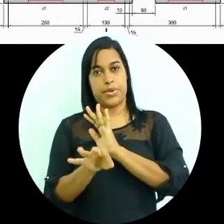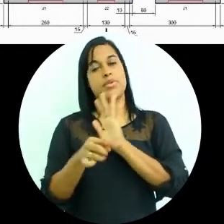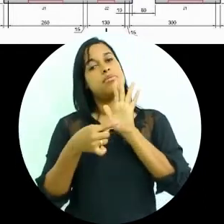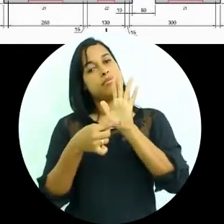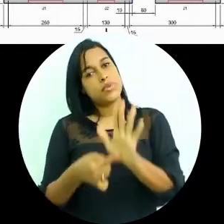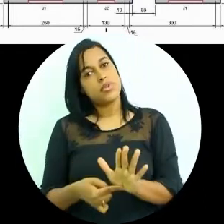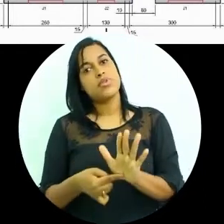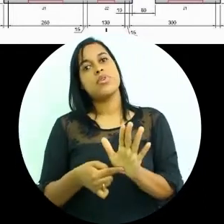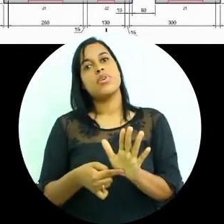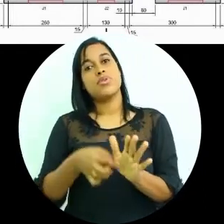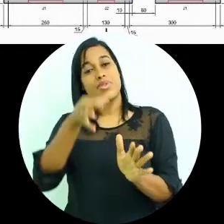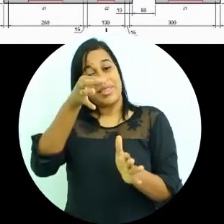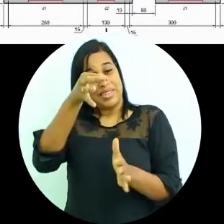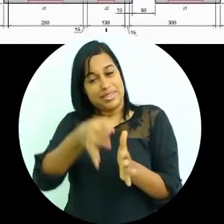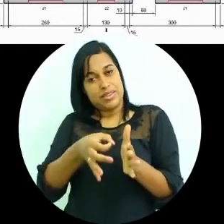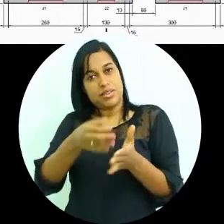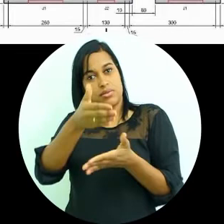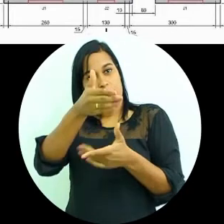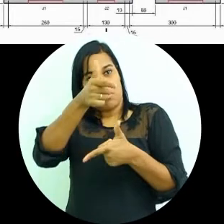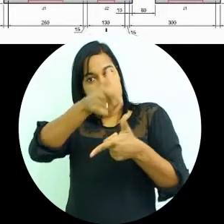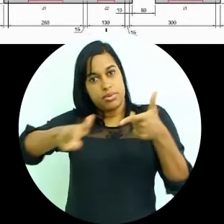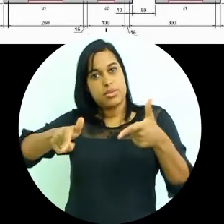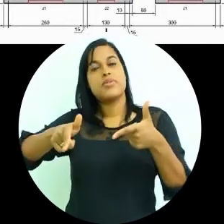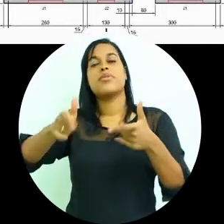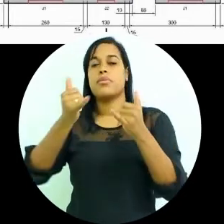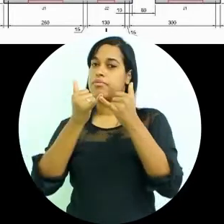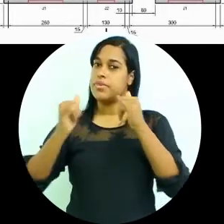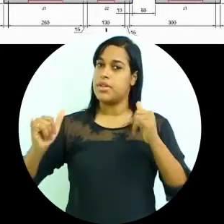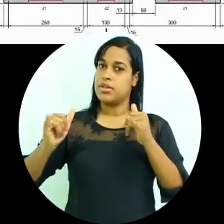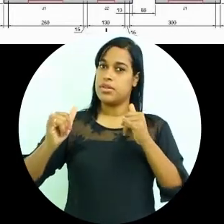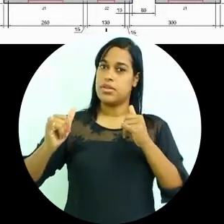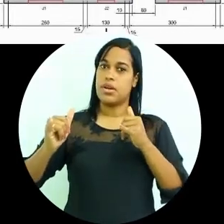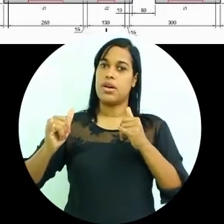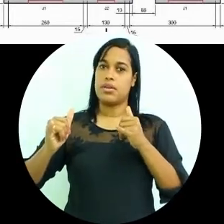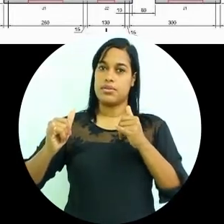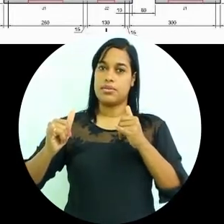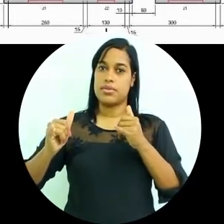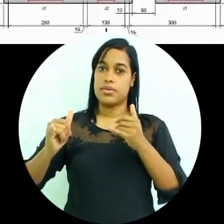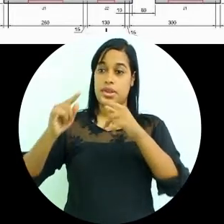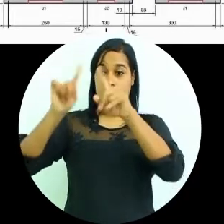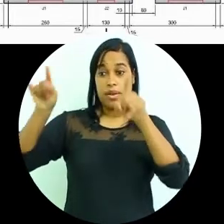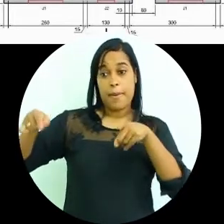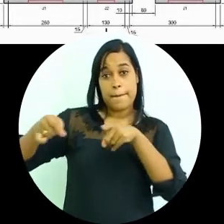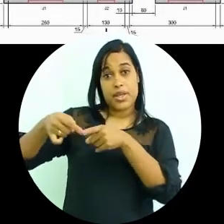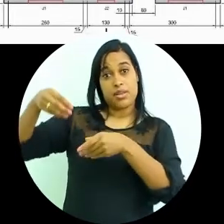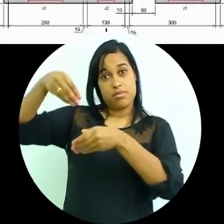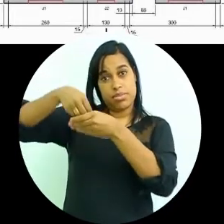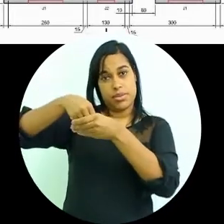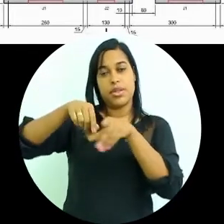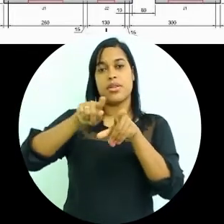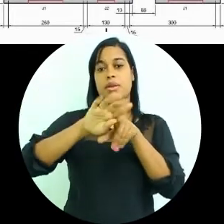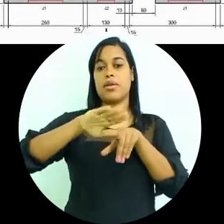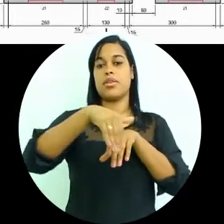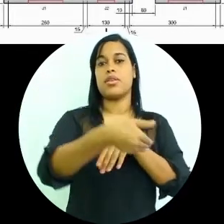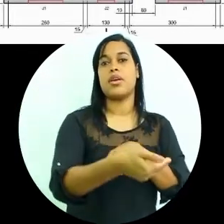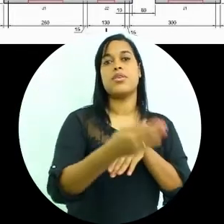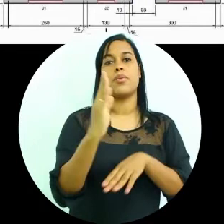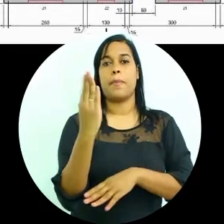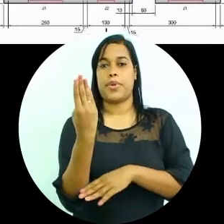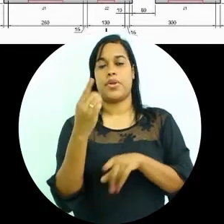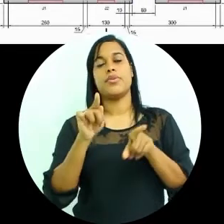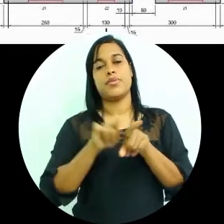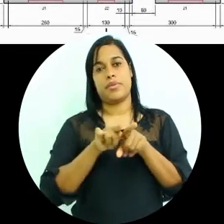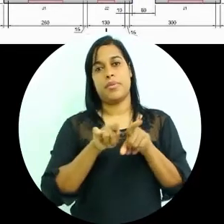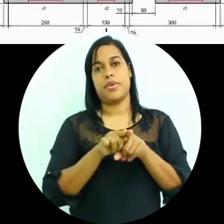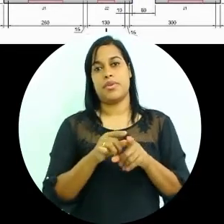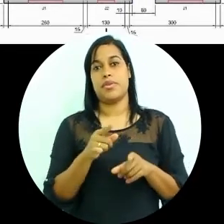Midpoint, indicando que é o meio desse segmento de linha entre a parede interna do dormitório e a parede